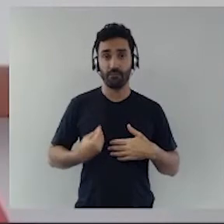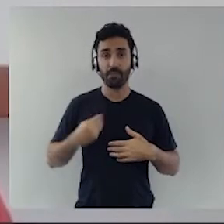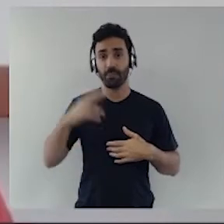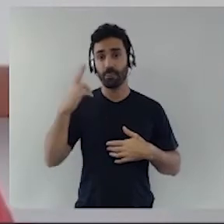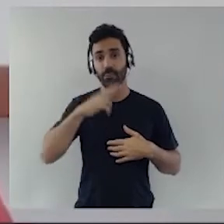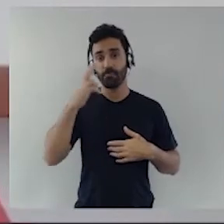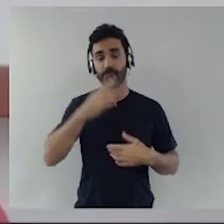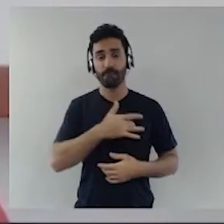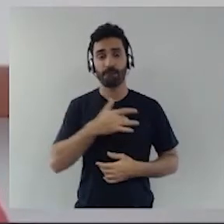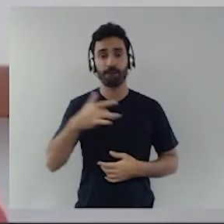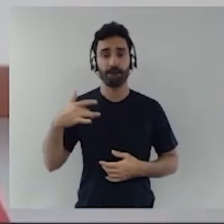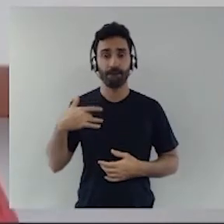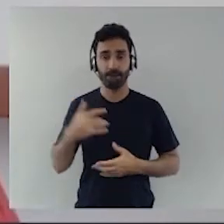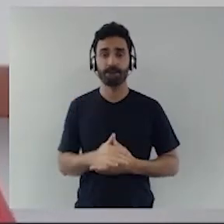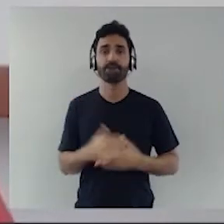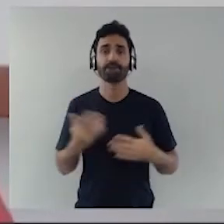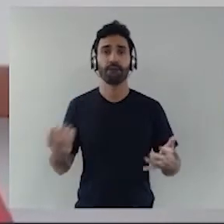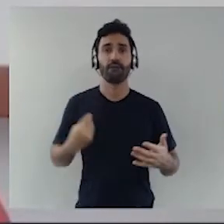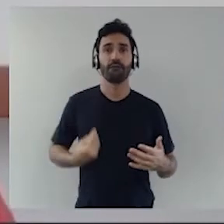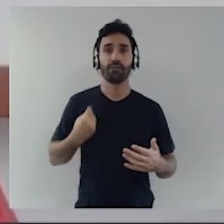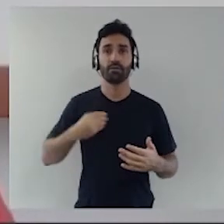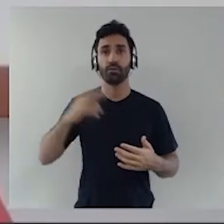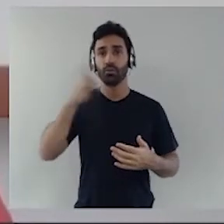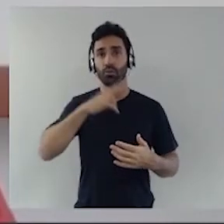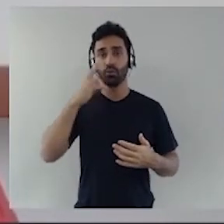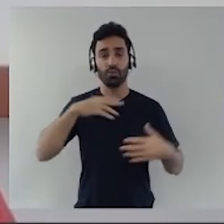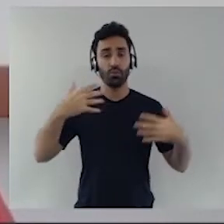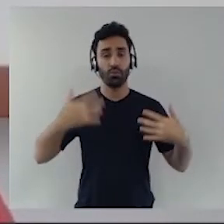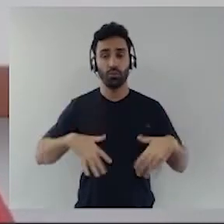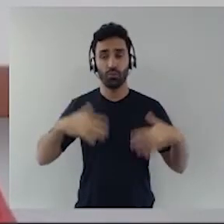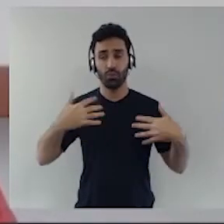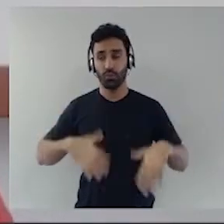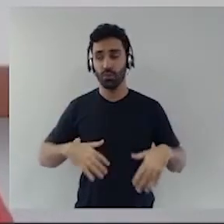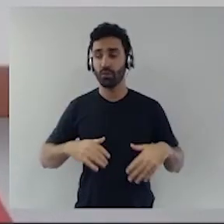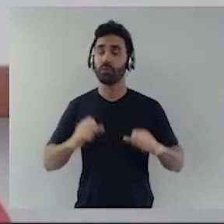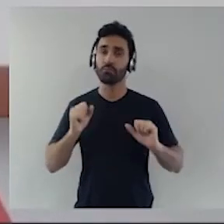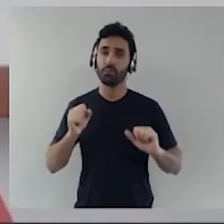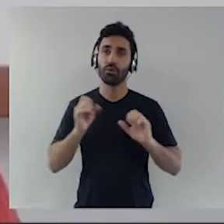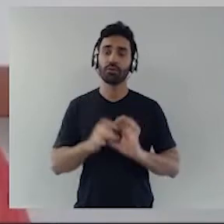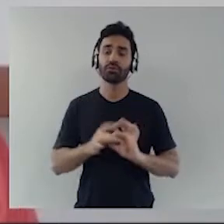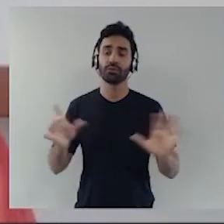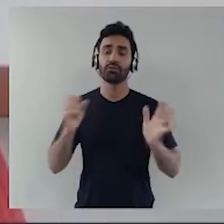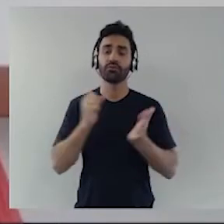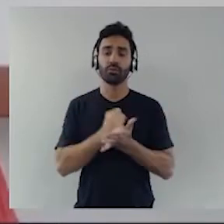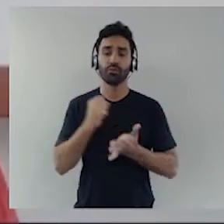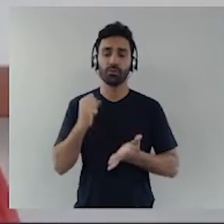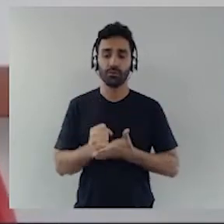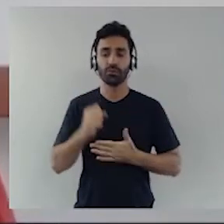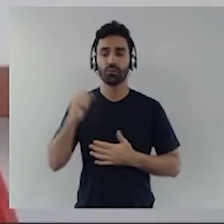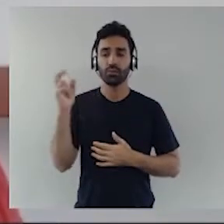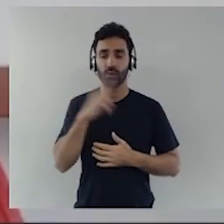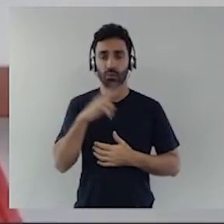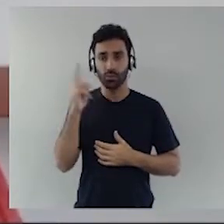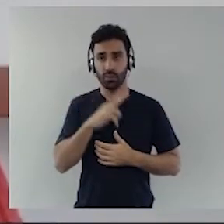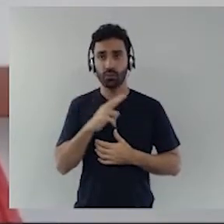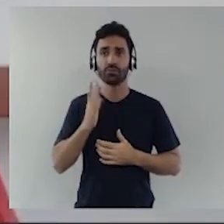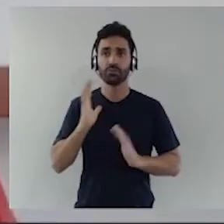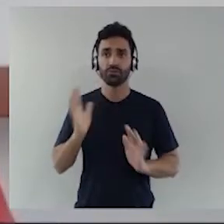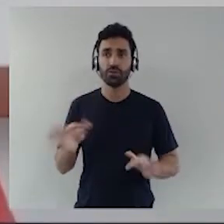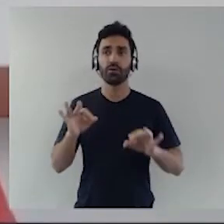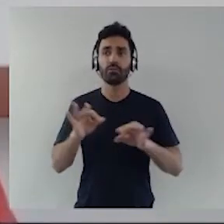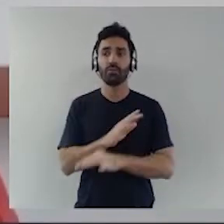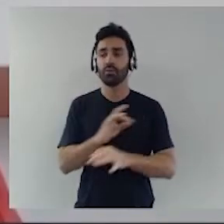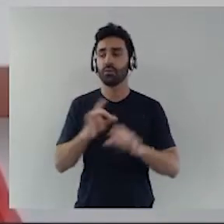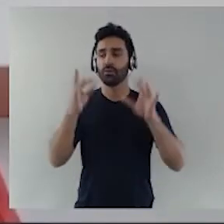esta situação emergencial além da possibilidade da contratação por emergência já que muito bem